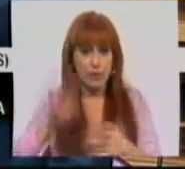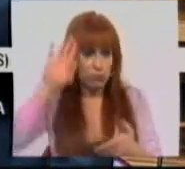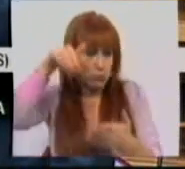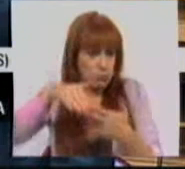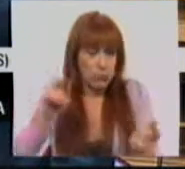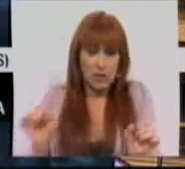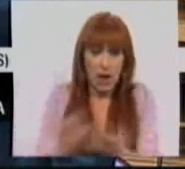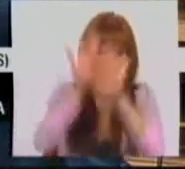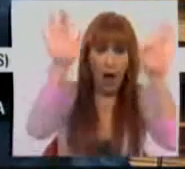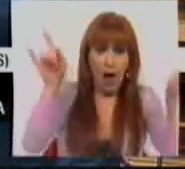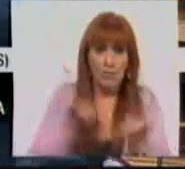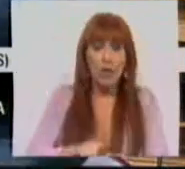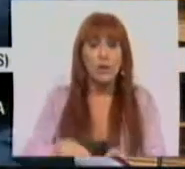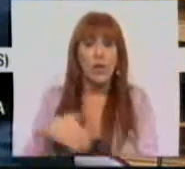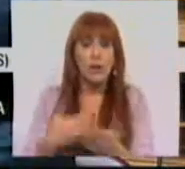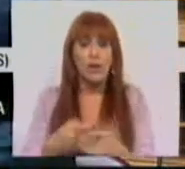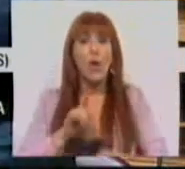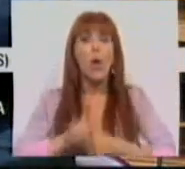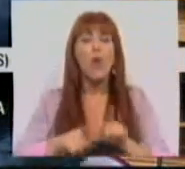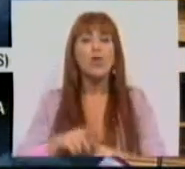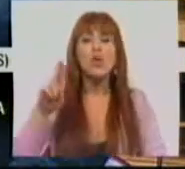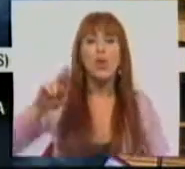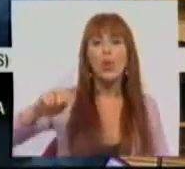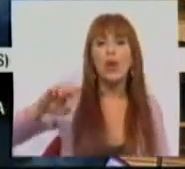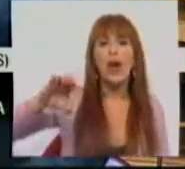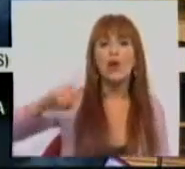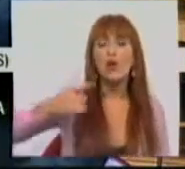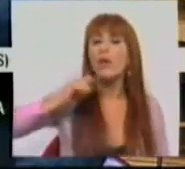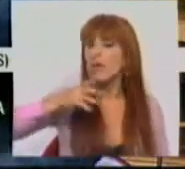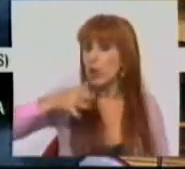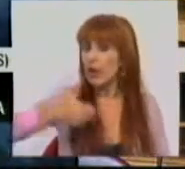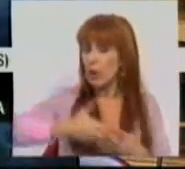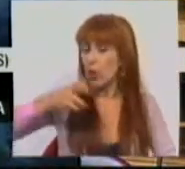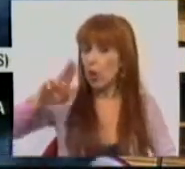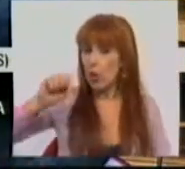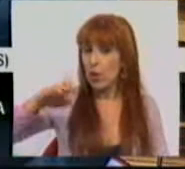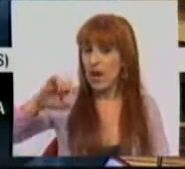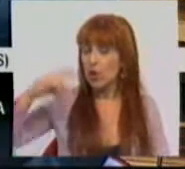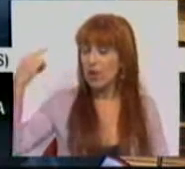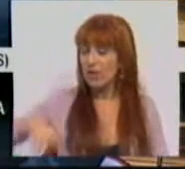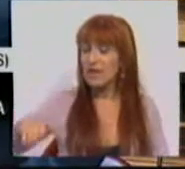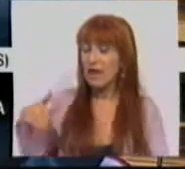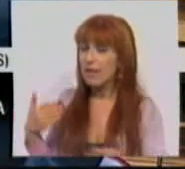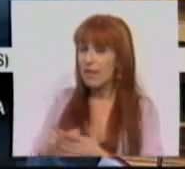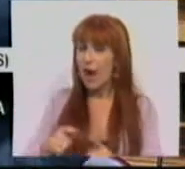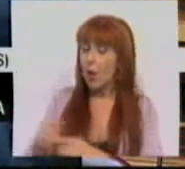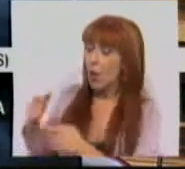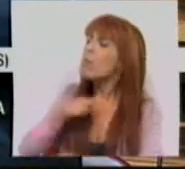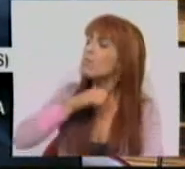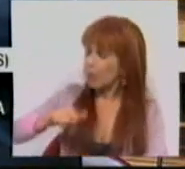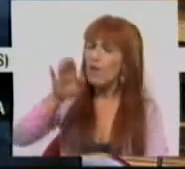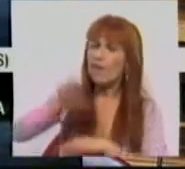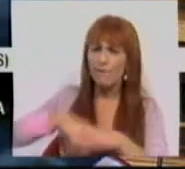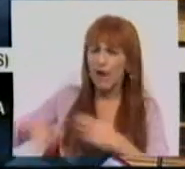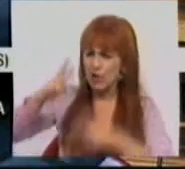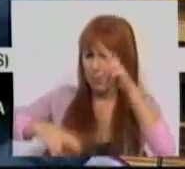soluções claras e que levaram a que a Unesco, volto a frisar, a Unesco tivesse dado o seu aval para a